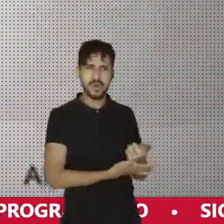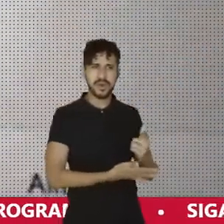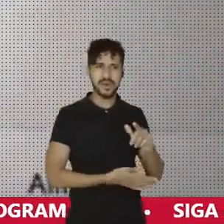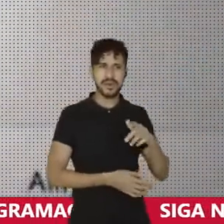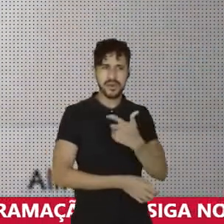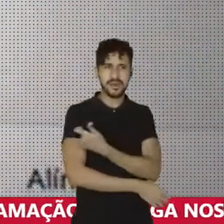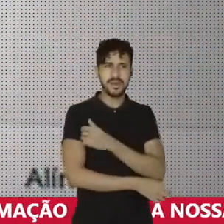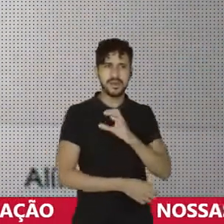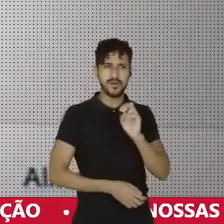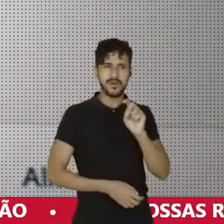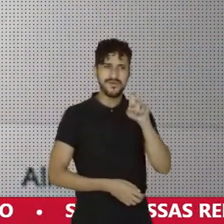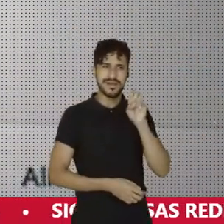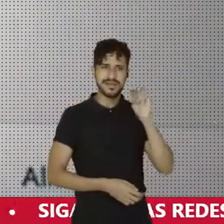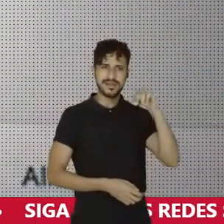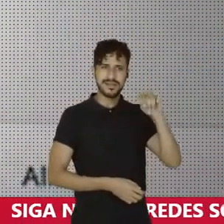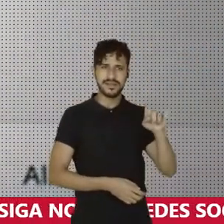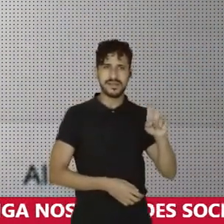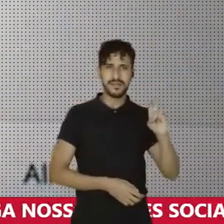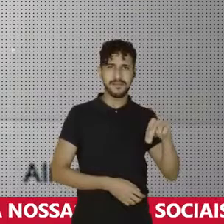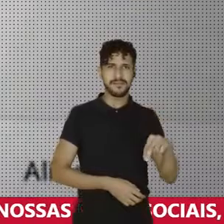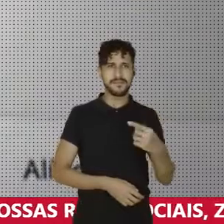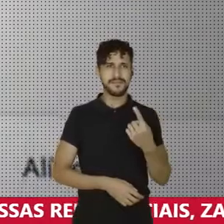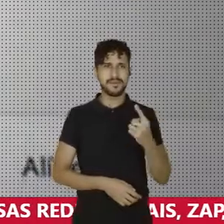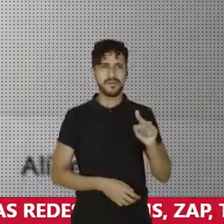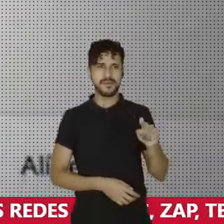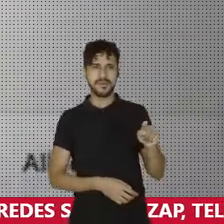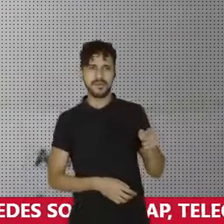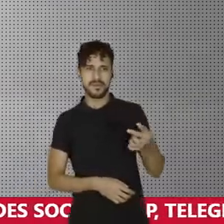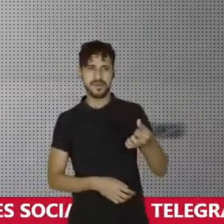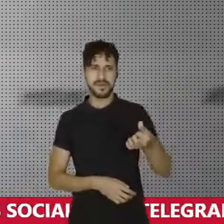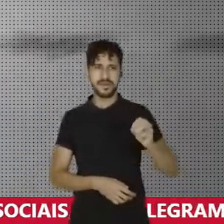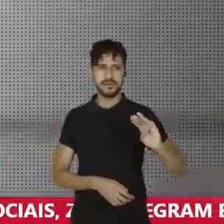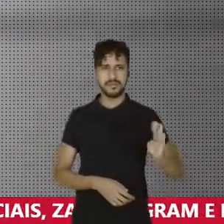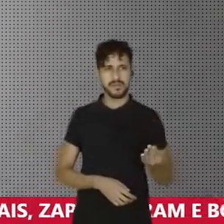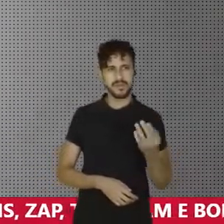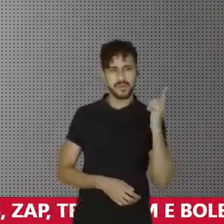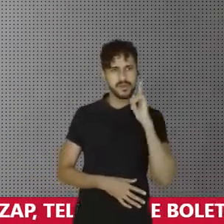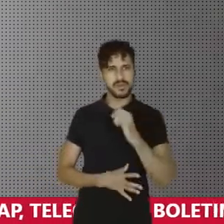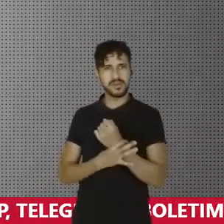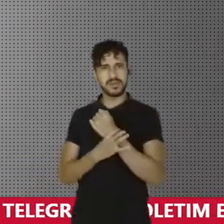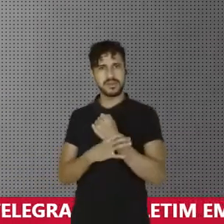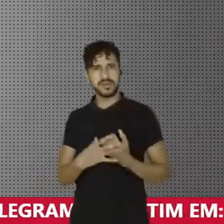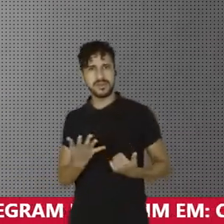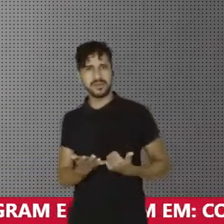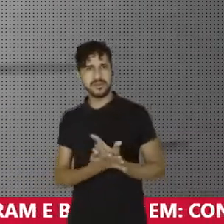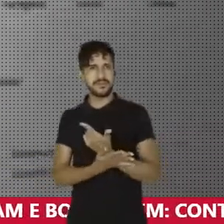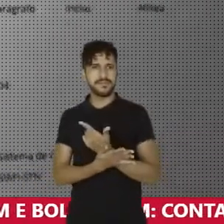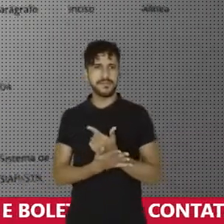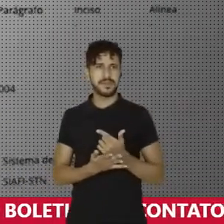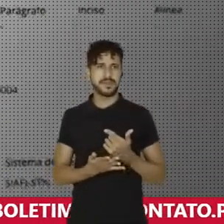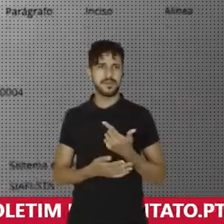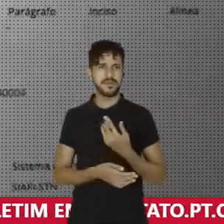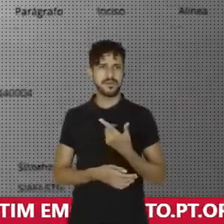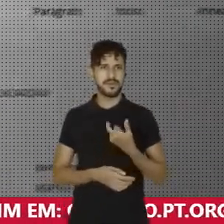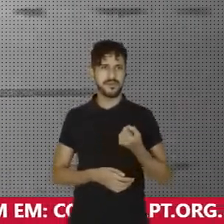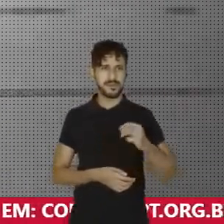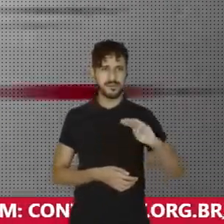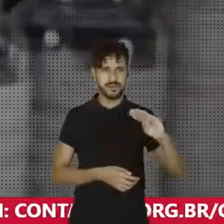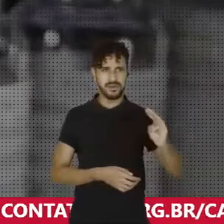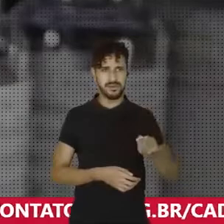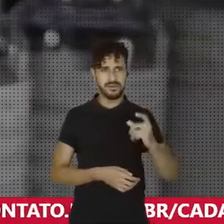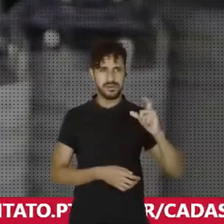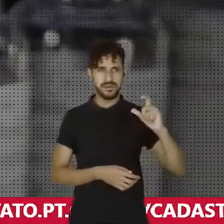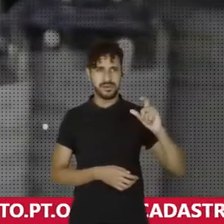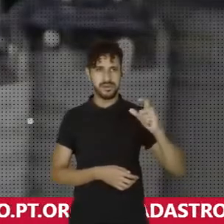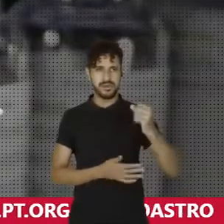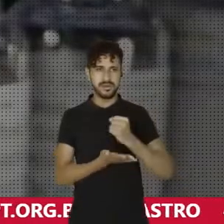bakhtin chegando empenhar 1,6 bilhão de reais para assegurar o pagamento pela compra de 20 milhões de doses